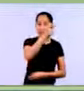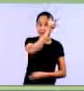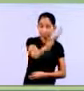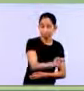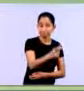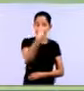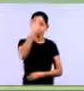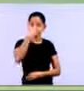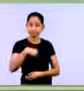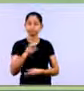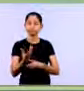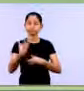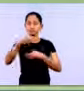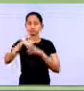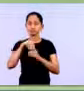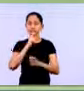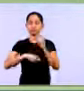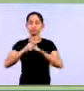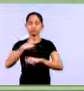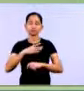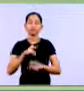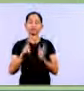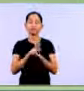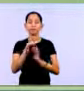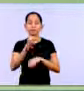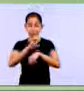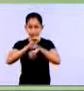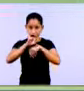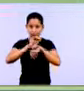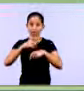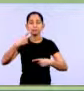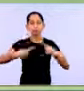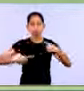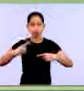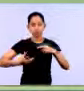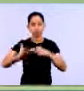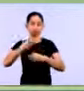relação. Sujeito ativo, sempre o ente político,